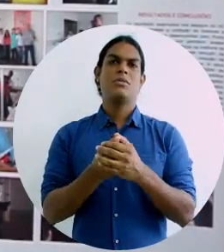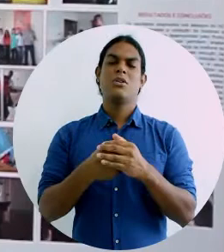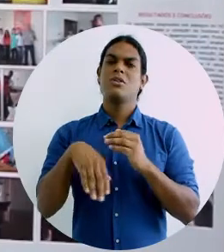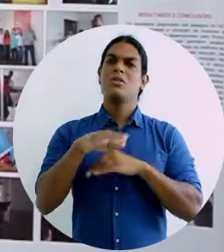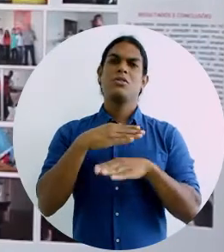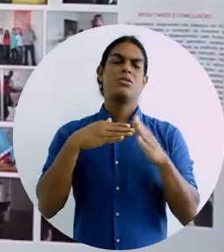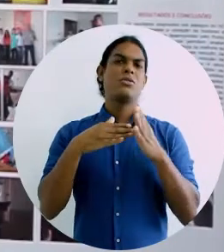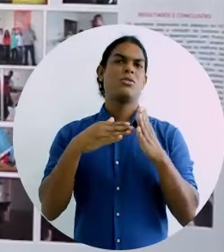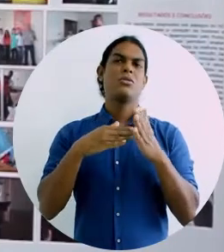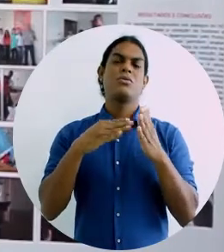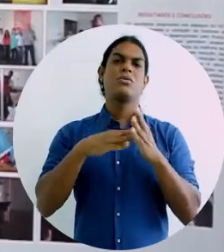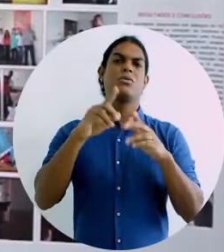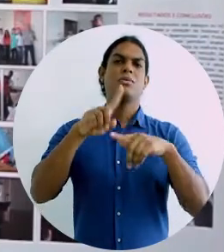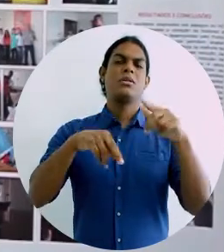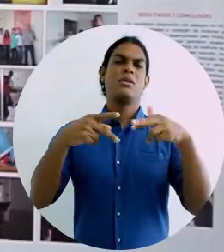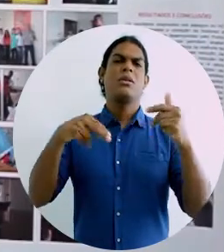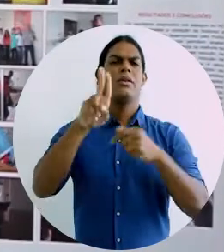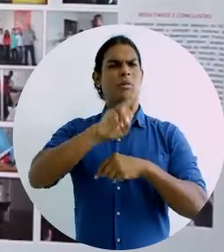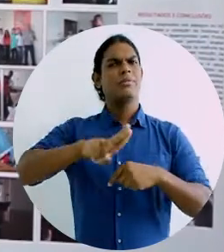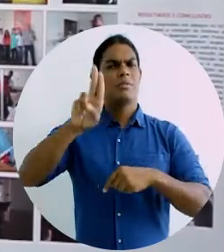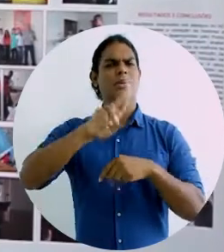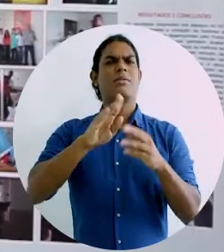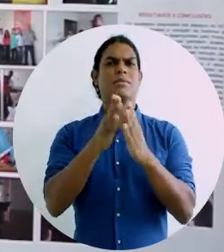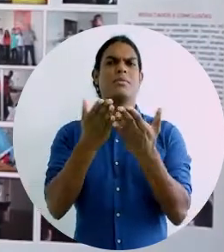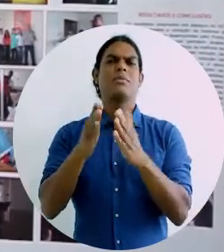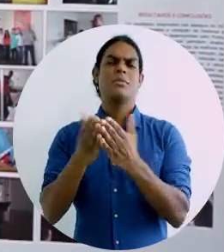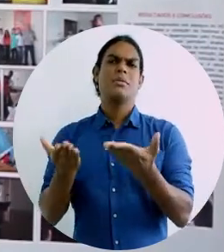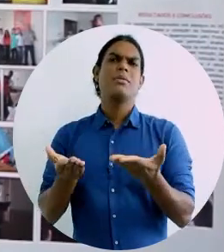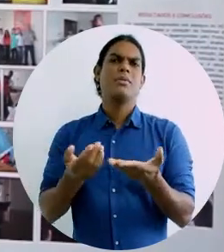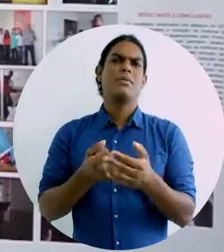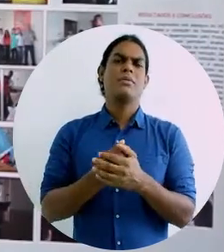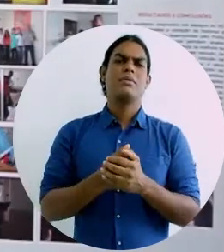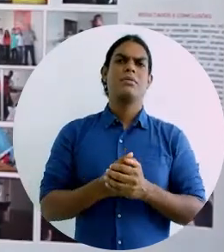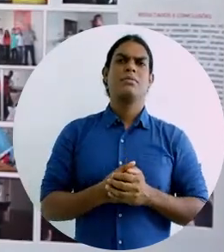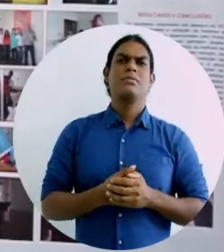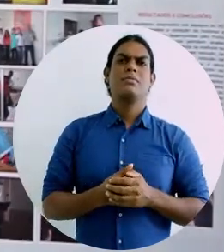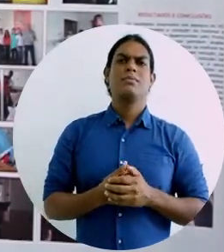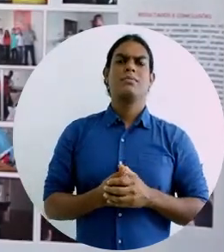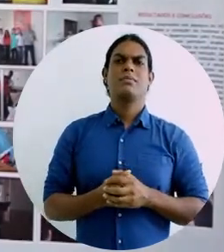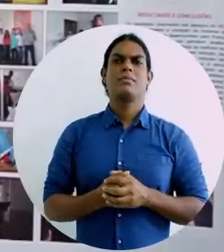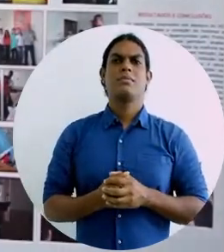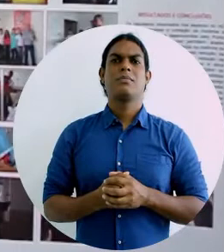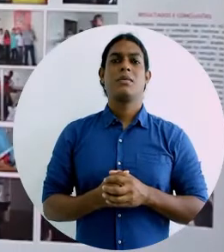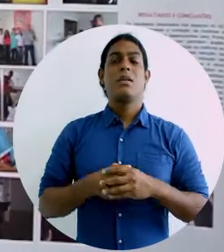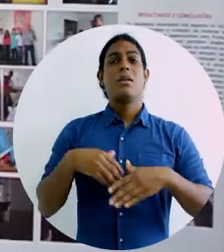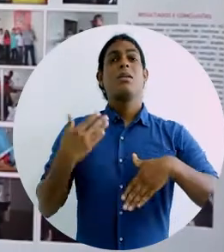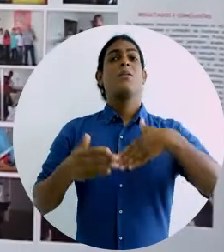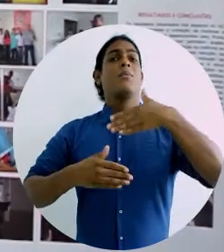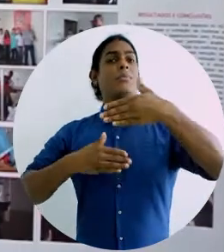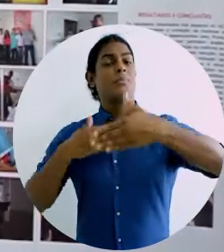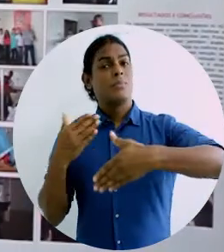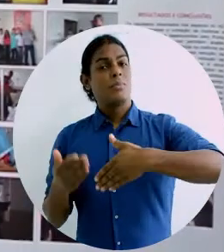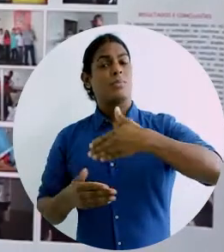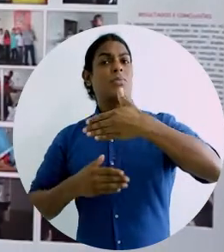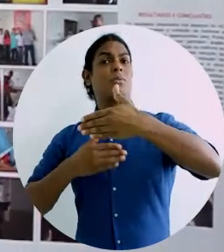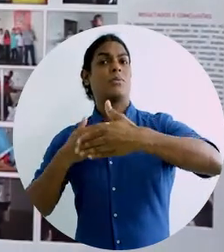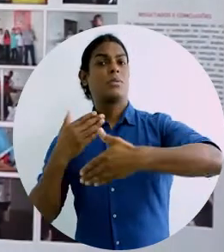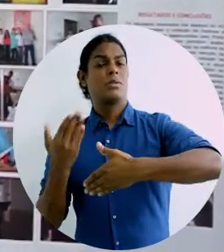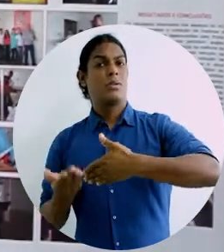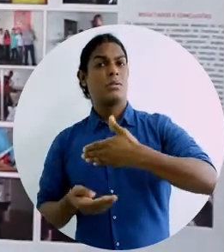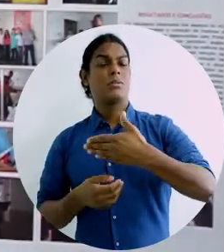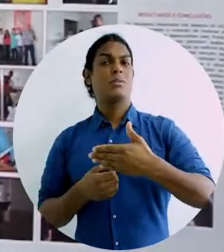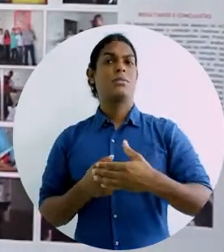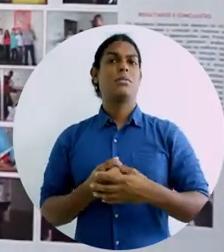Todo o material que chegou, nós usávamos os livros, né, quadrinhos, revistas, para fazer a mediação. Ao longo desse processo